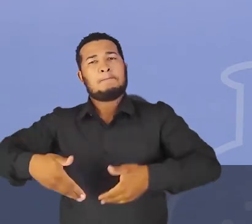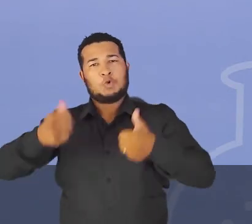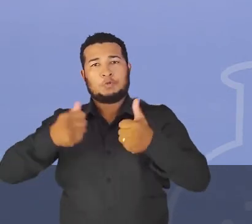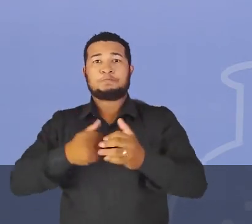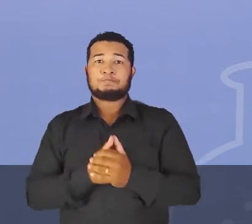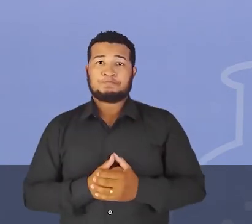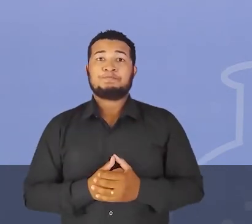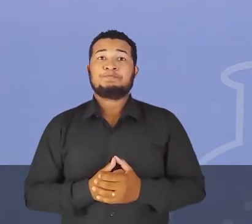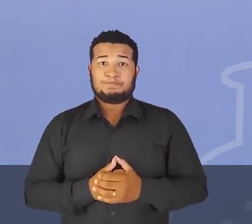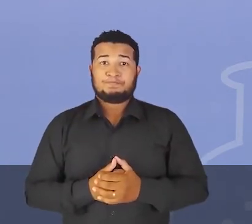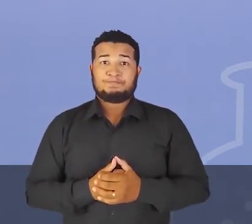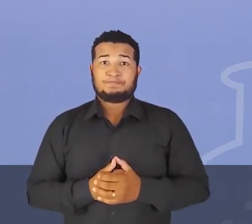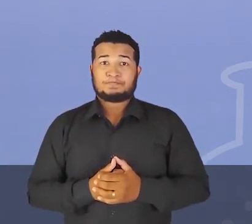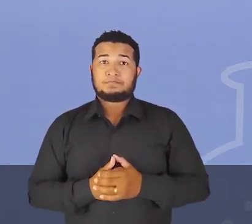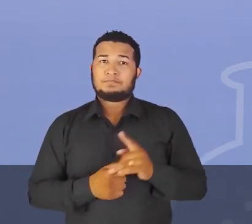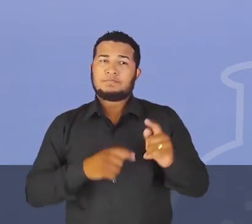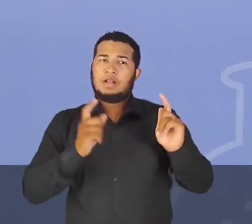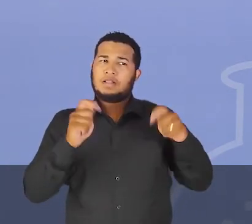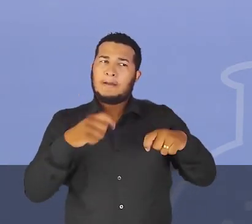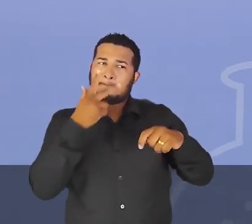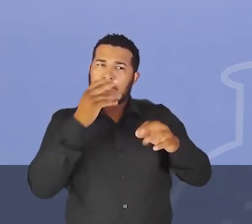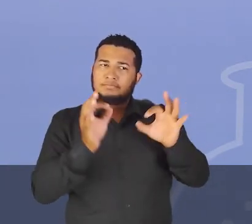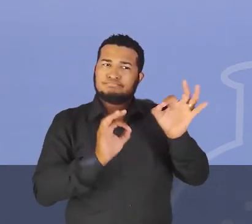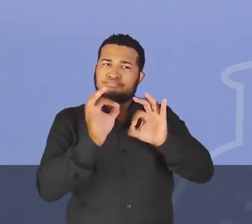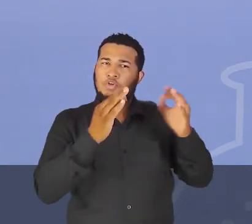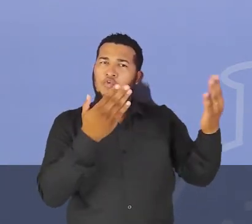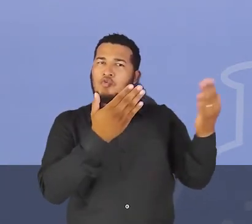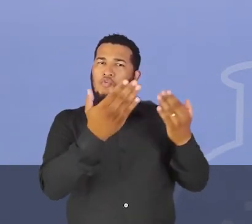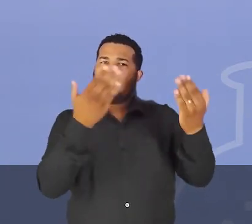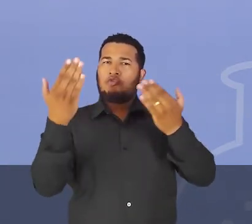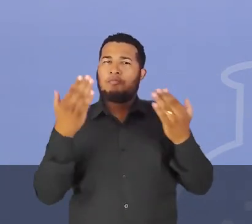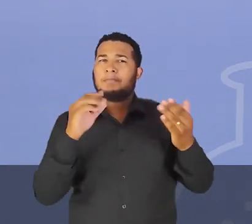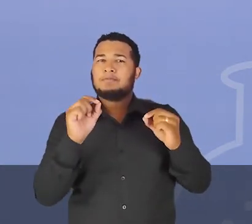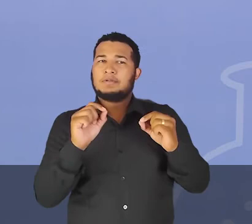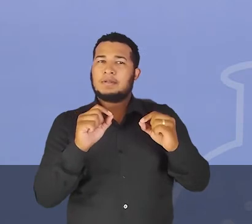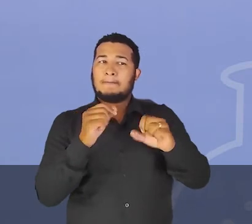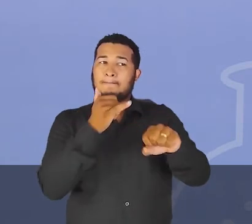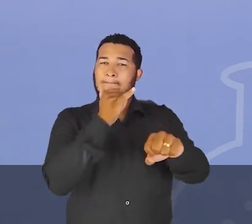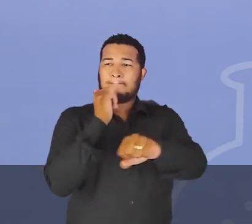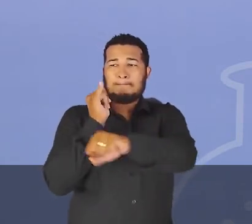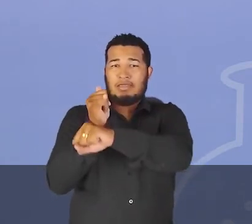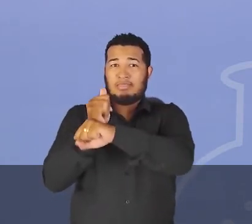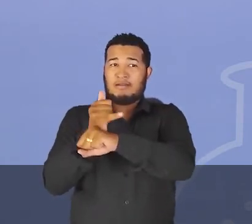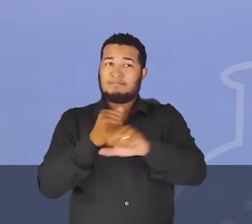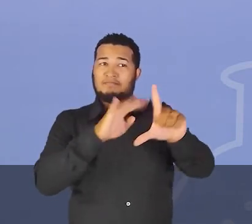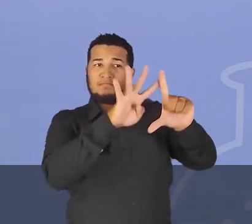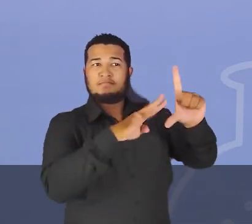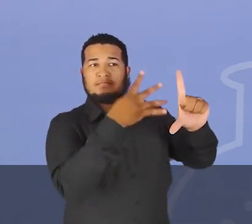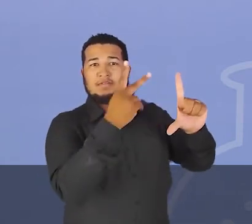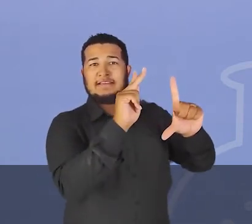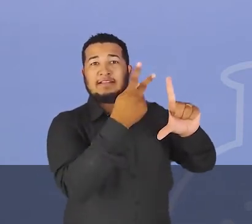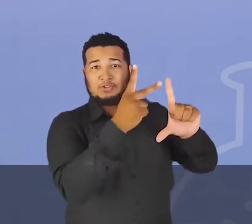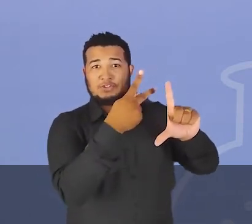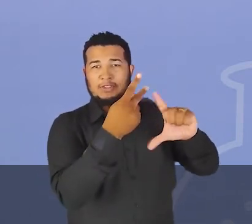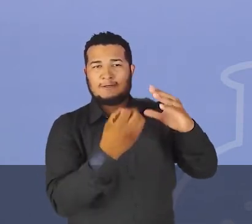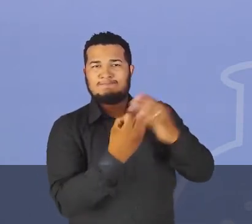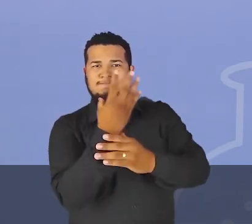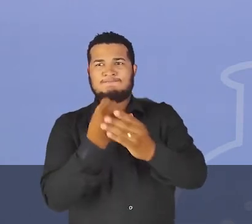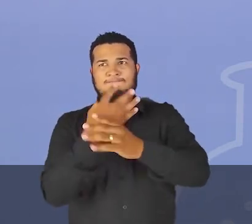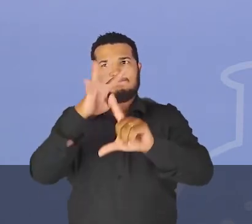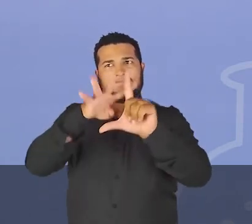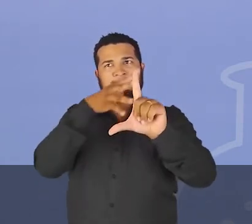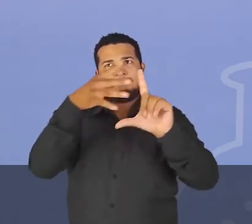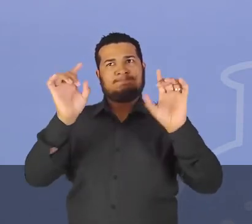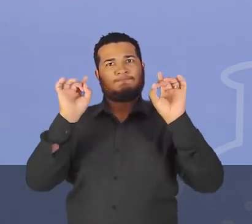metal. Os potenciais foram medidos comparando os metais com o hidrogênio. Foi criada uma tabela de potencial. Então, a